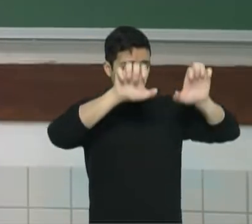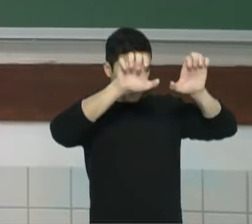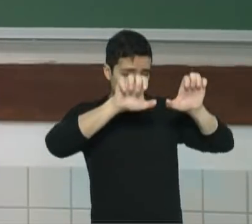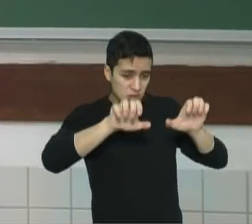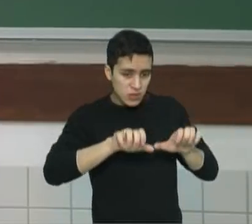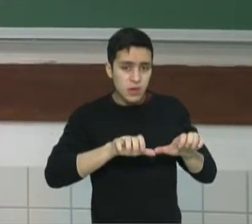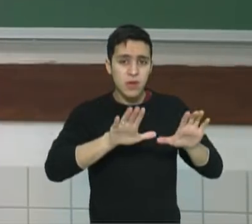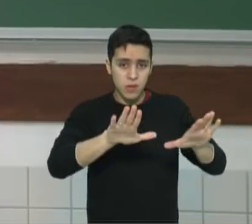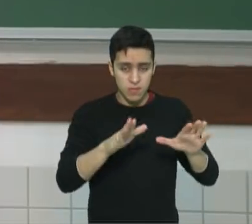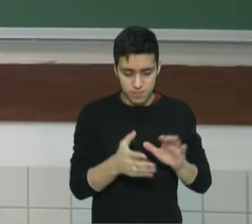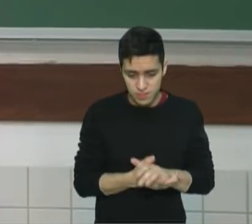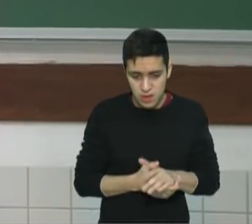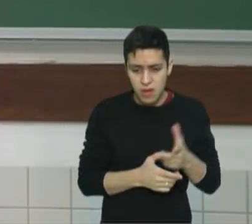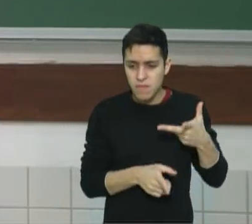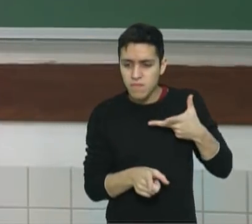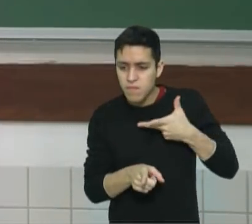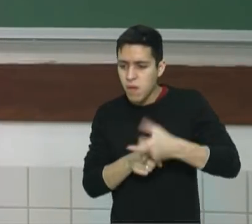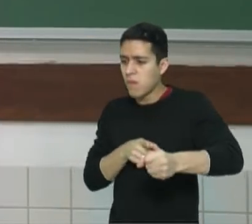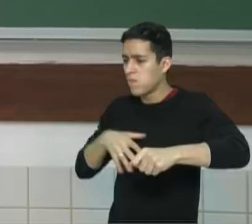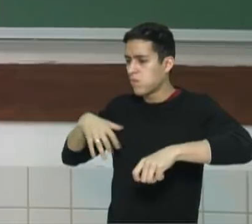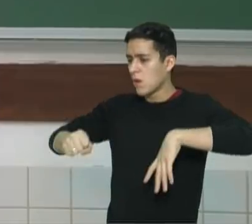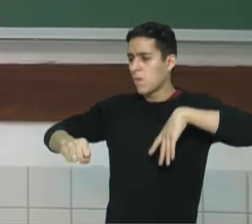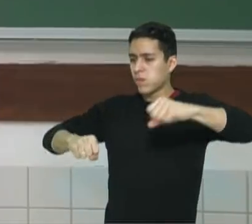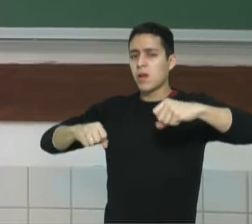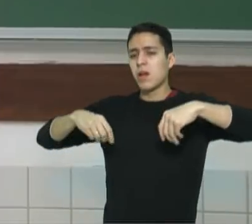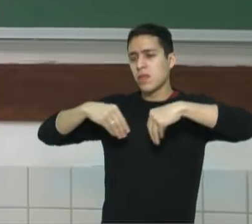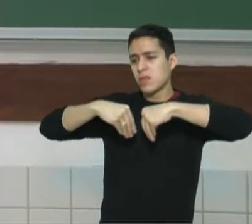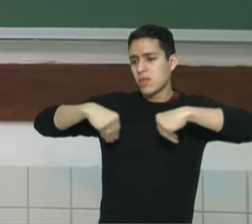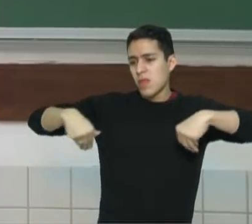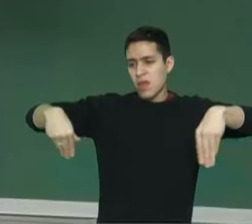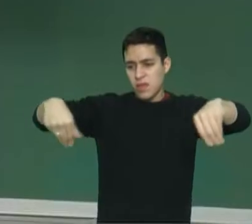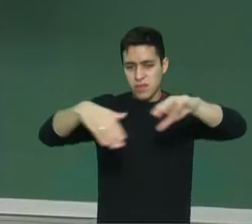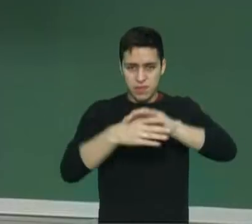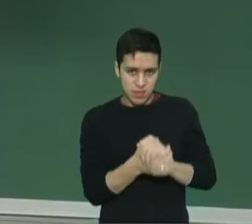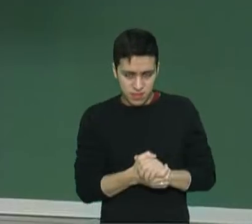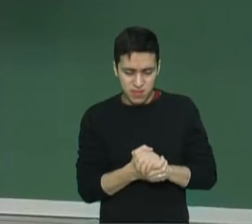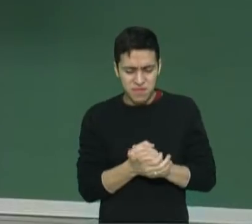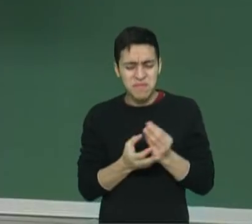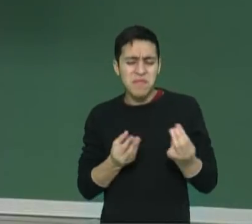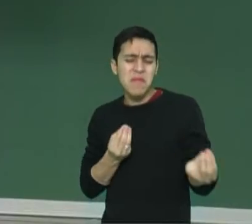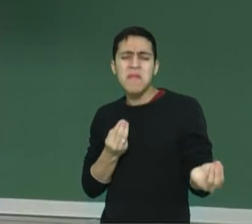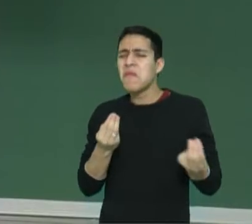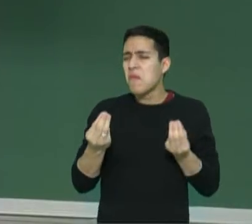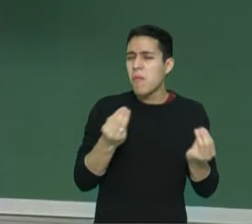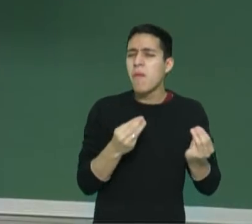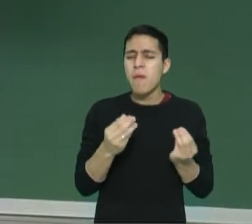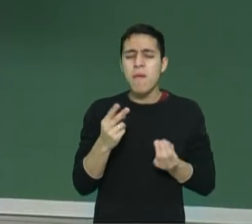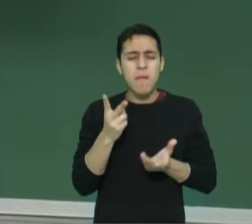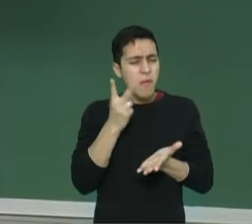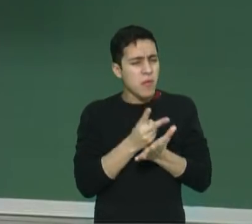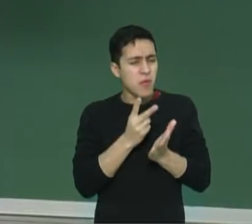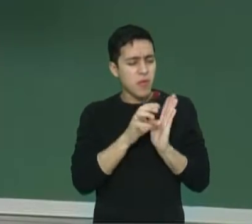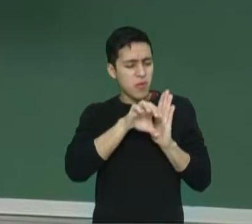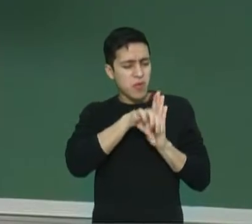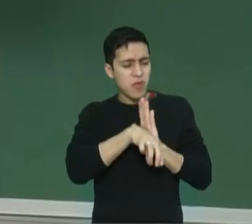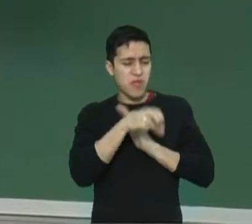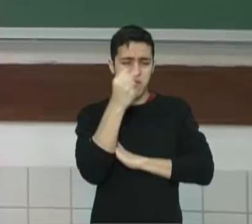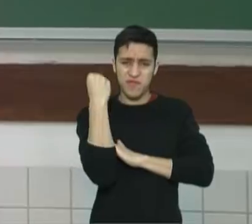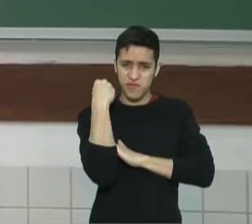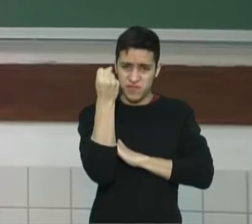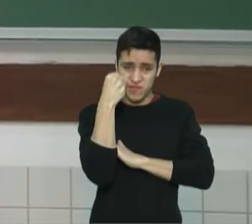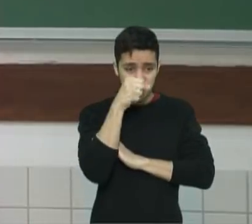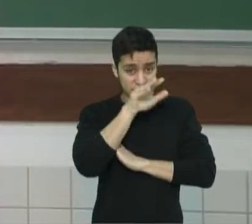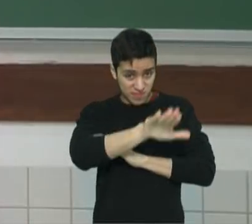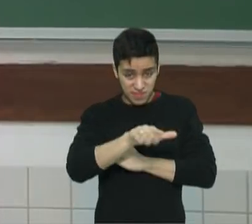conquista dos territórios adjacentes. Veja que essa noção do império-território ainda é muito forte. Se traduz dizendo,